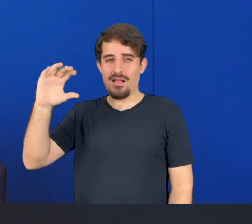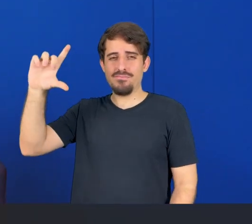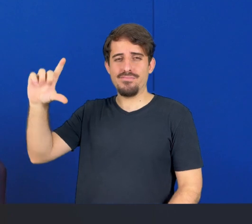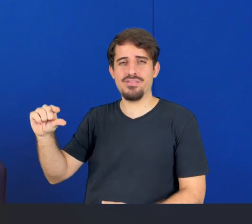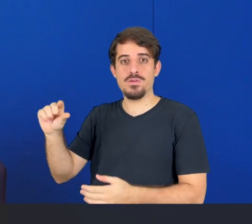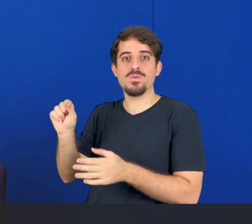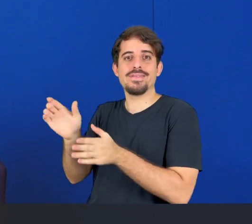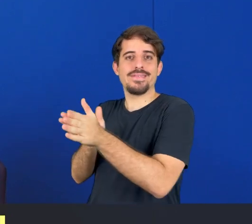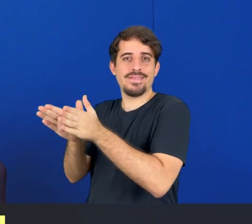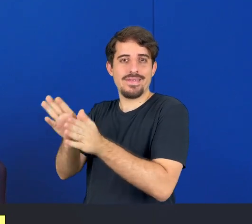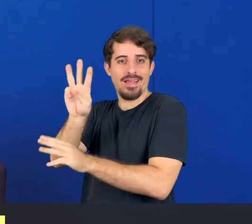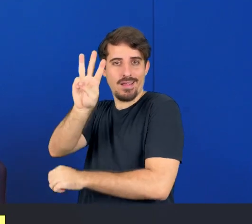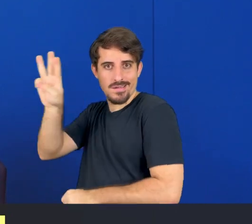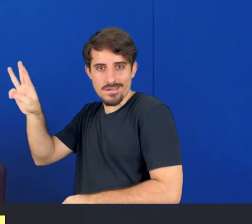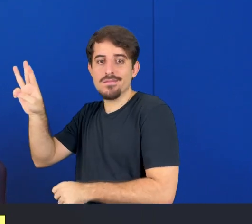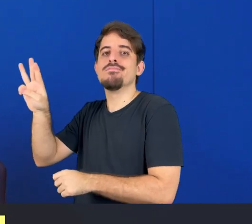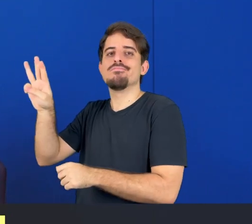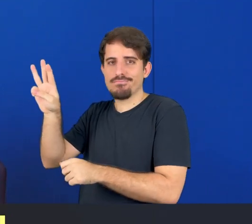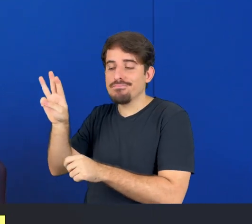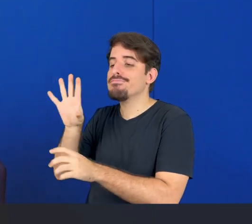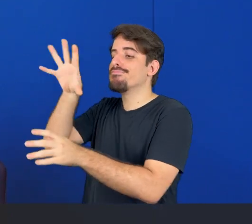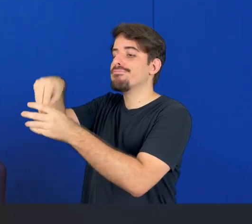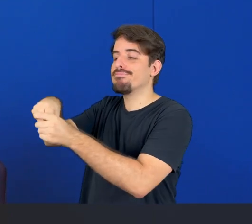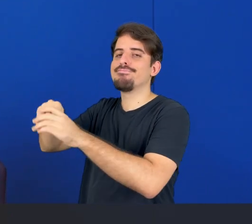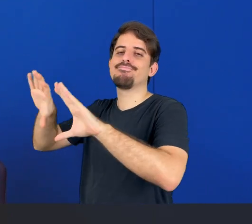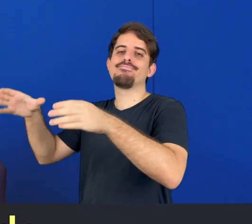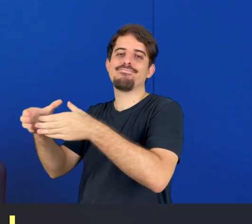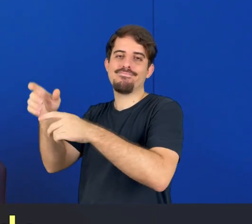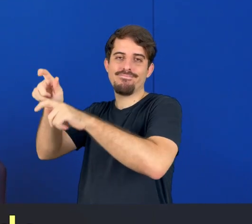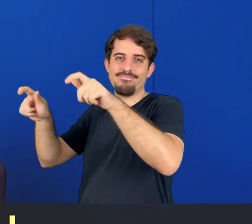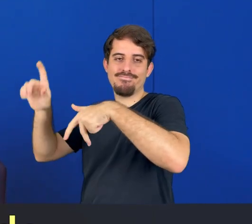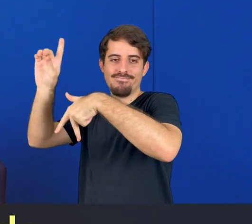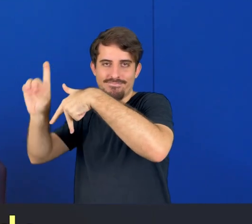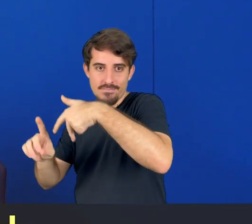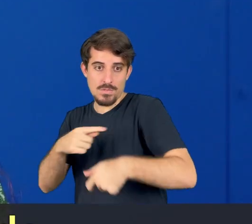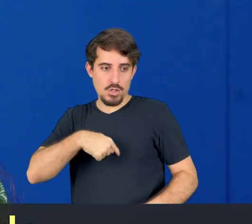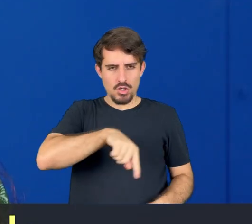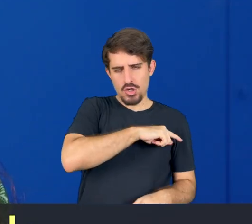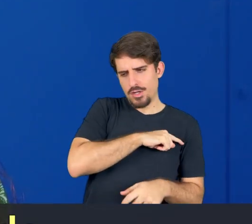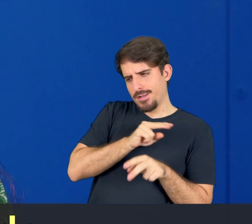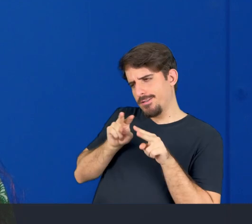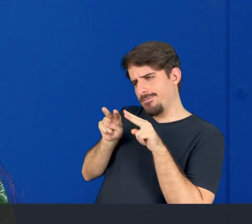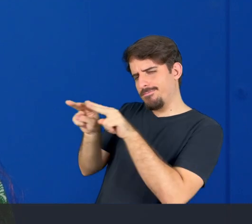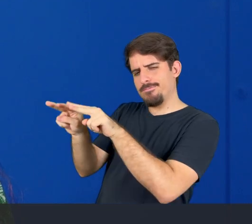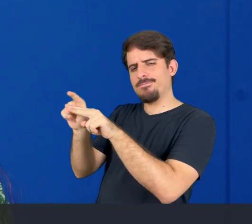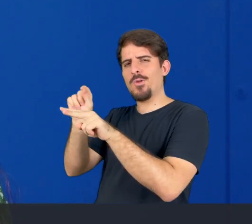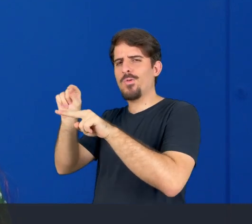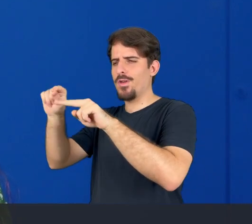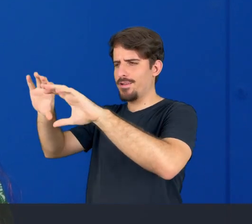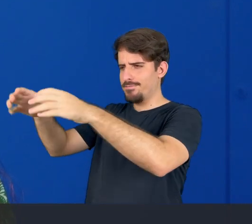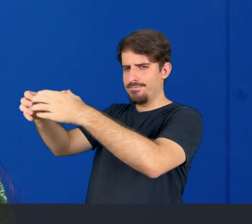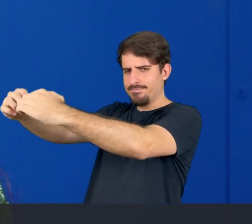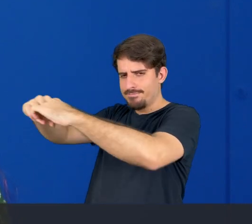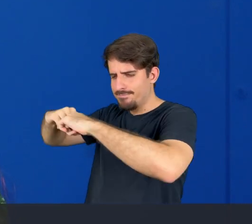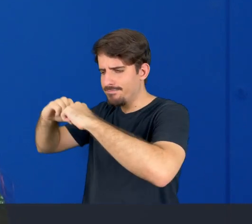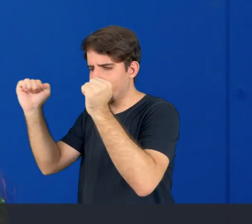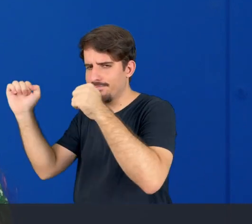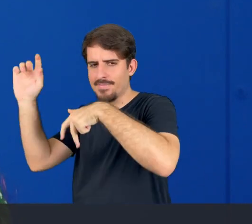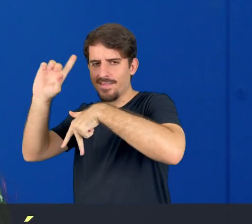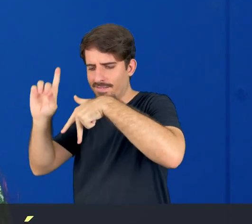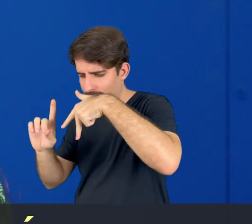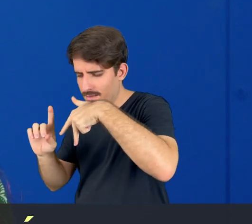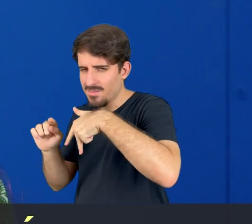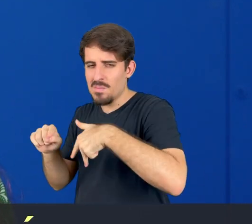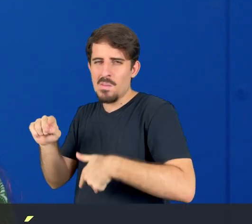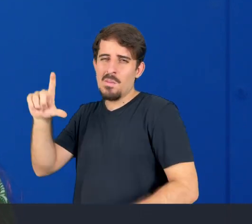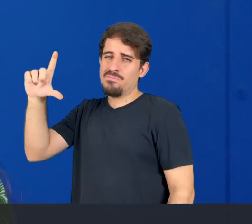menos de 3% dos sites é considerado acessível, né, para as pessoas com deficiência. E quando a gente, né, olha para um recorte de uma